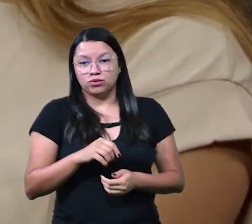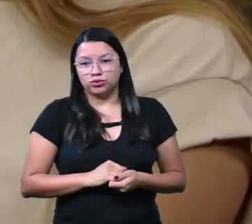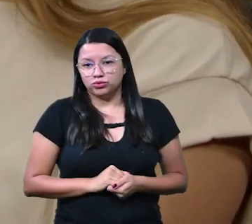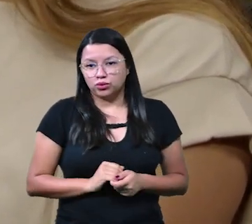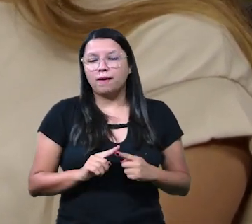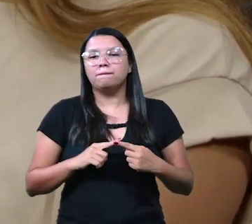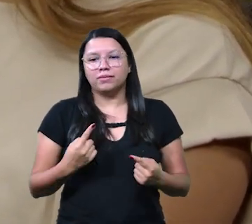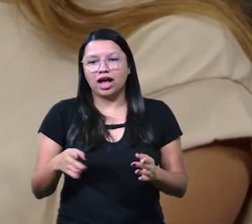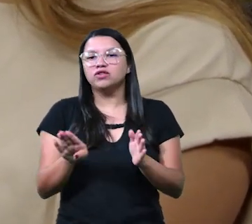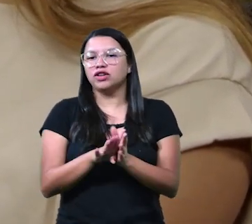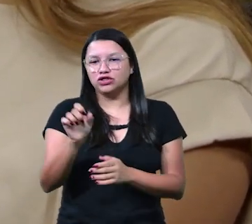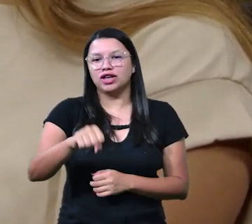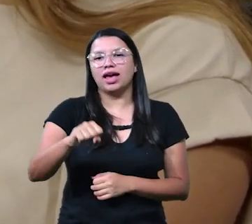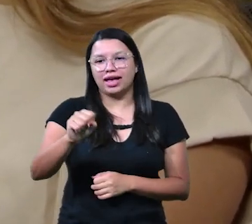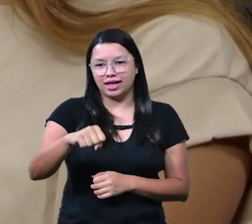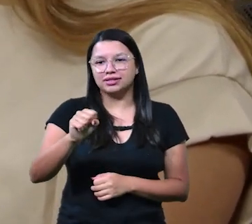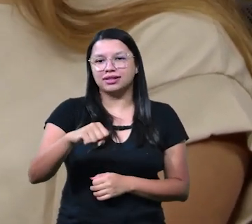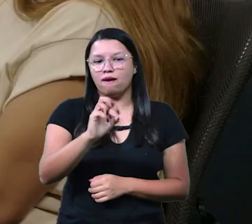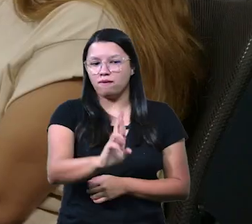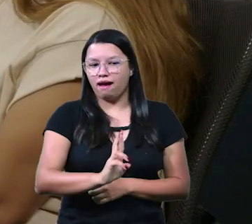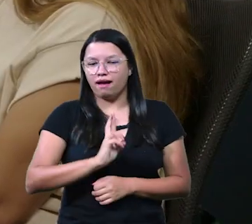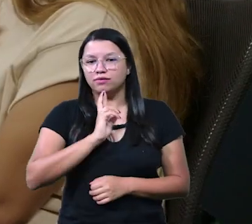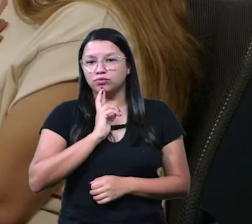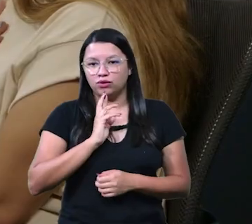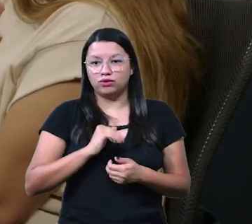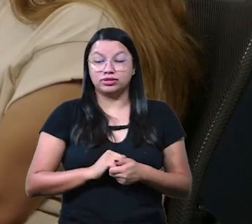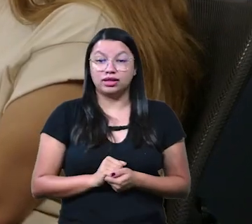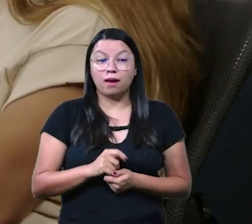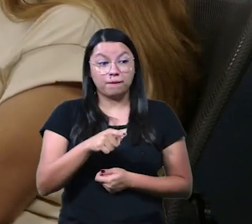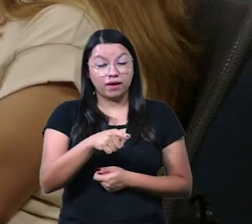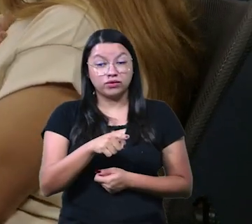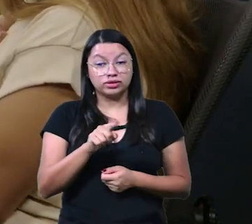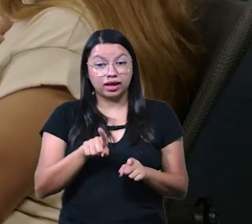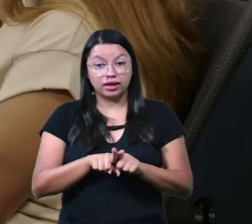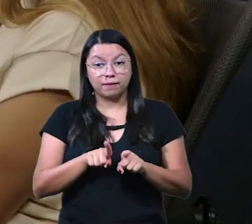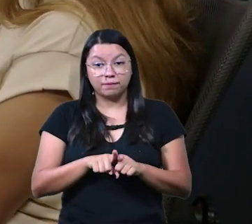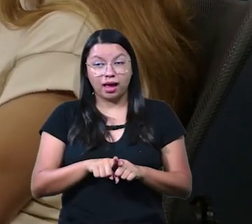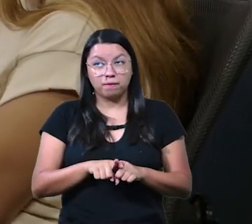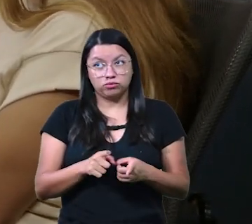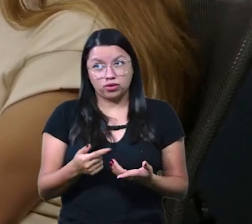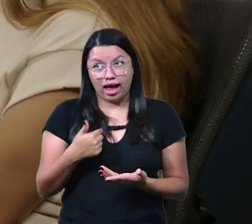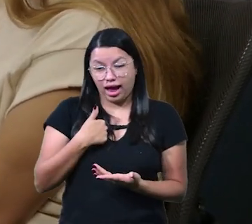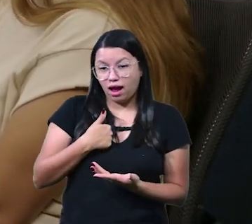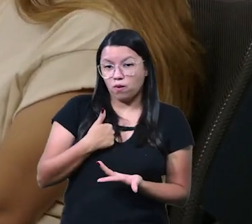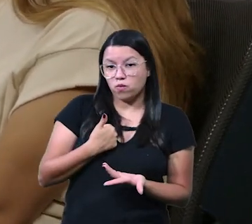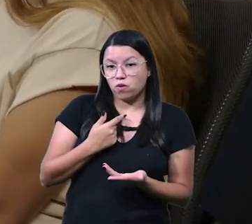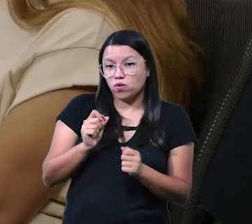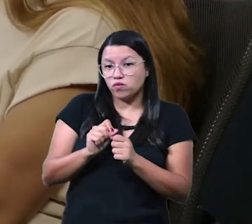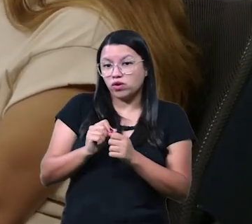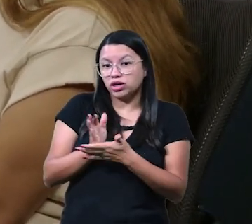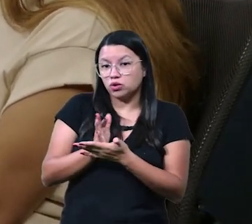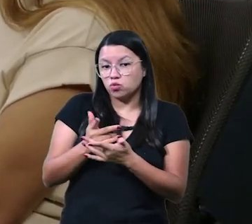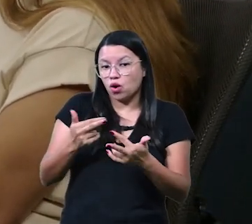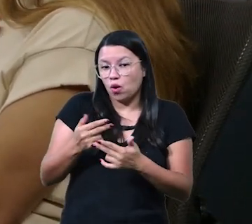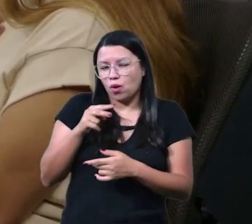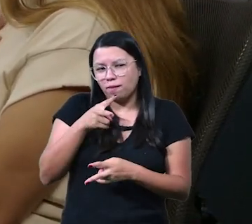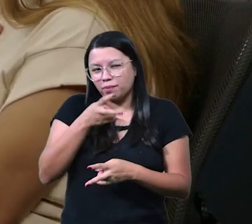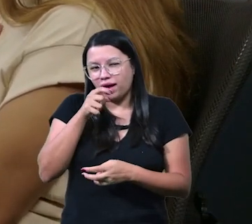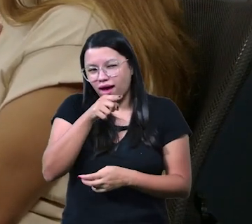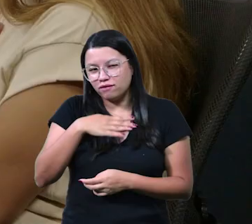vai vir sim um retorno. Até mesmo para você, pelo menos eu, quando faço algo assim, e eu vejo que a pessoa